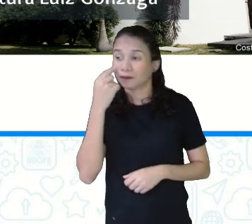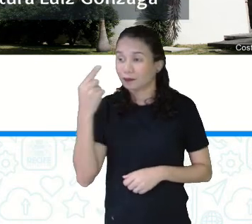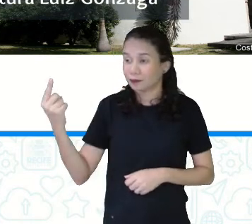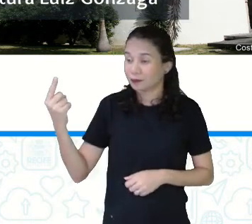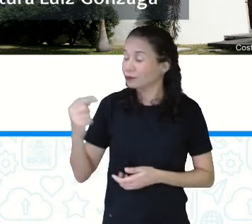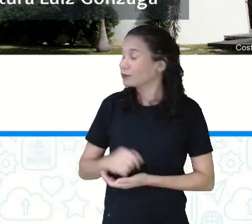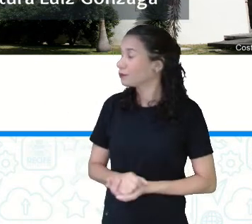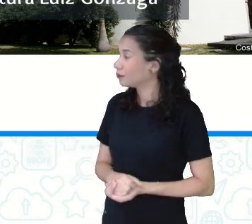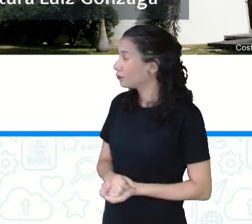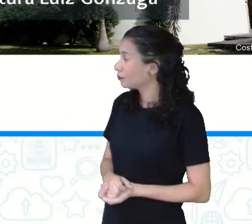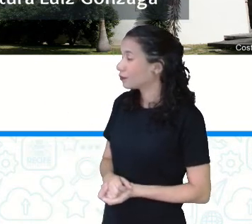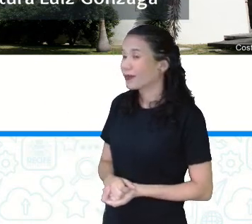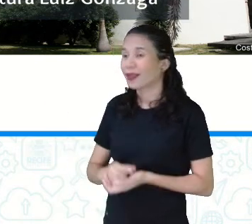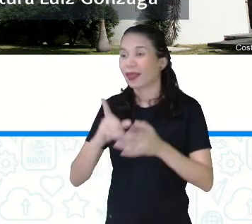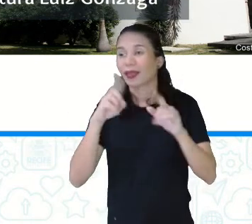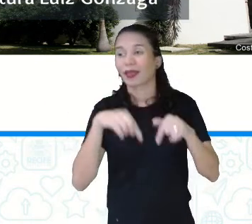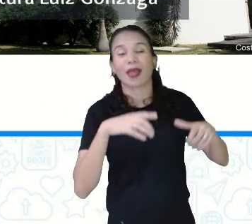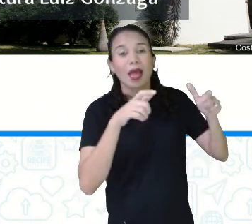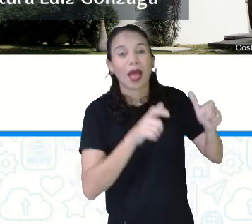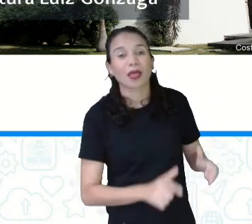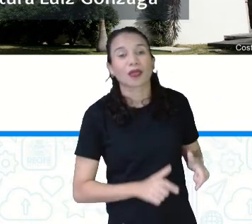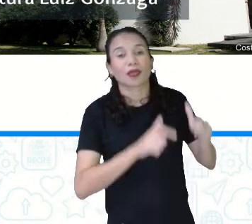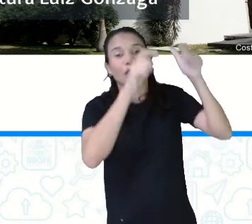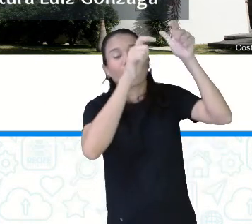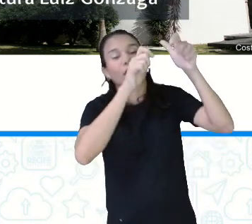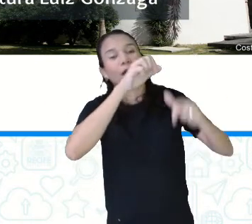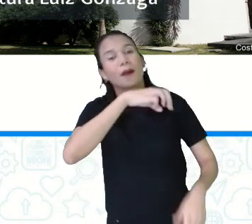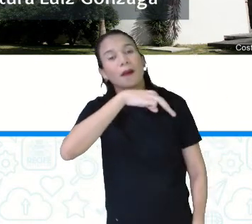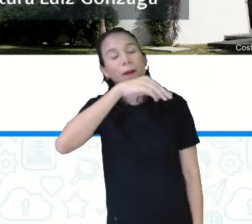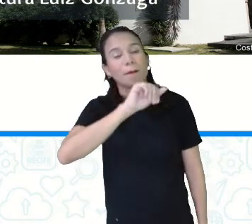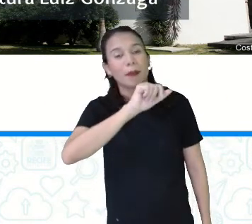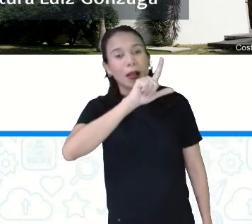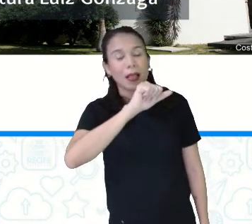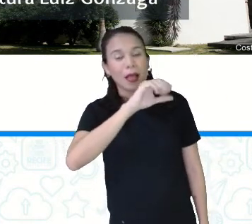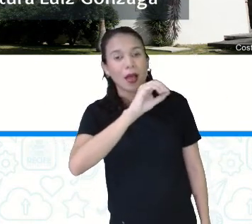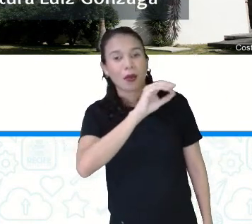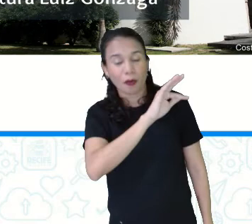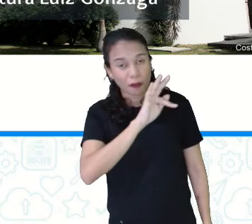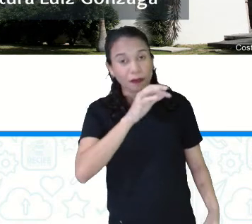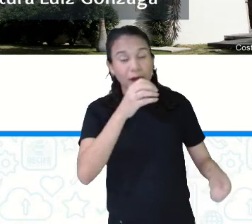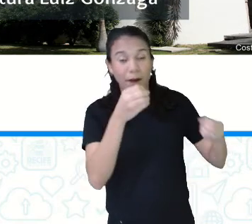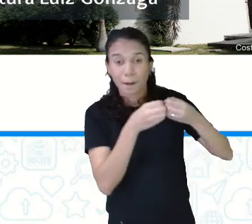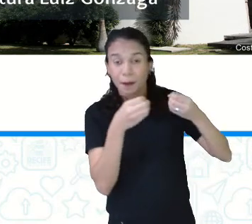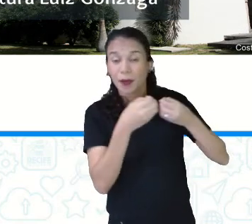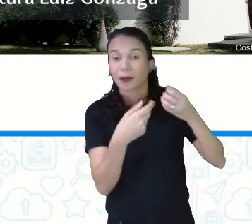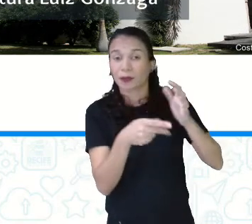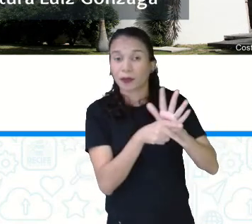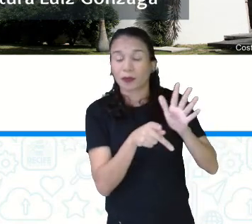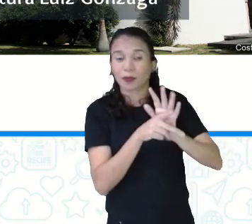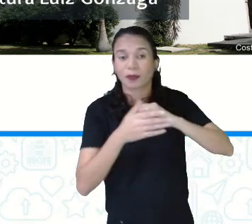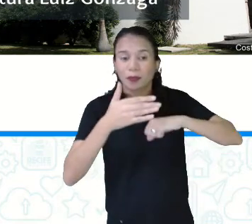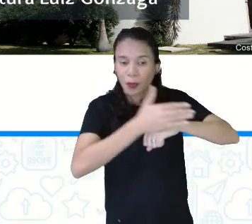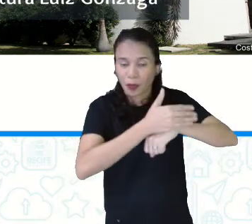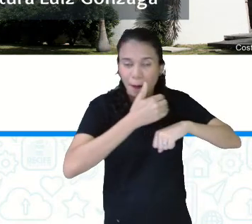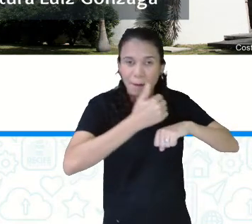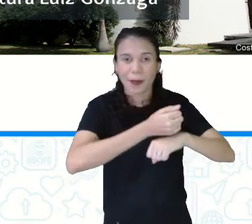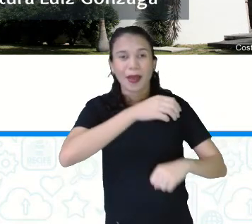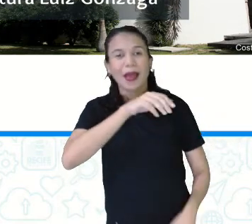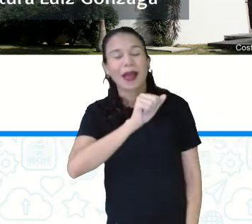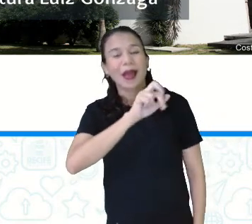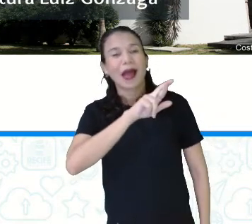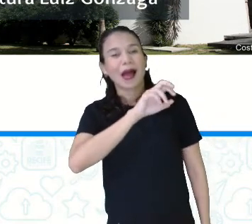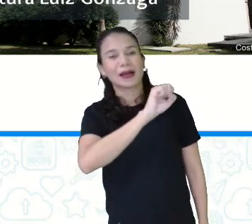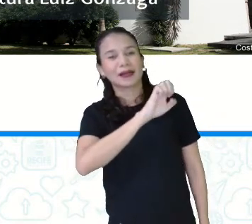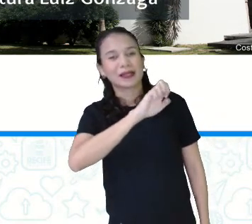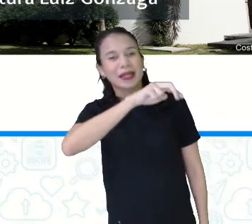Torre Malakoff, que também já falamos dela em outras aulas, está ali localizada pertinho da Praça do Arsenal, também no bairro